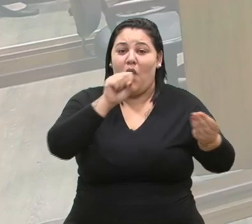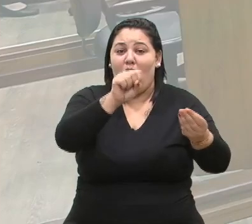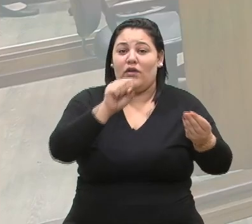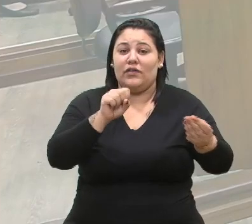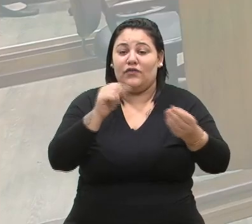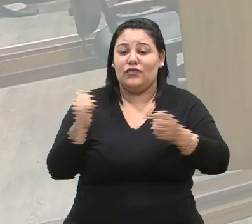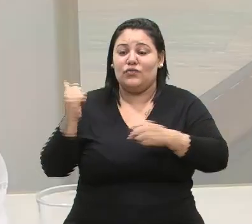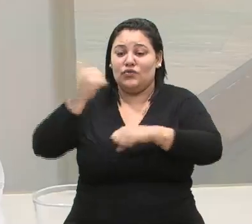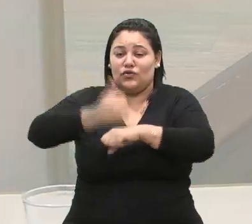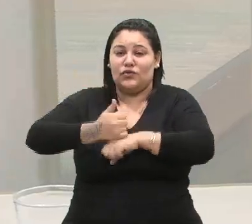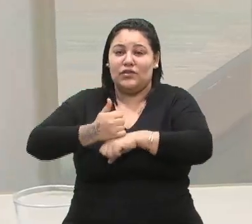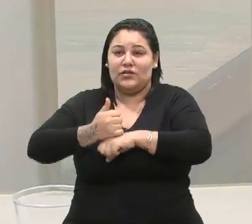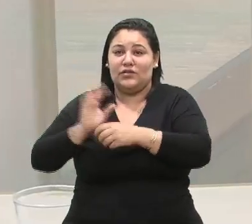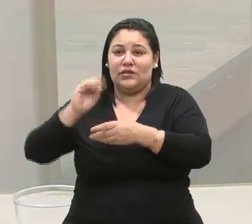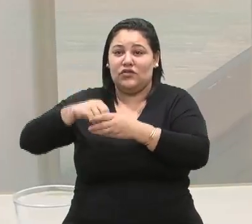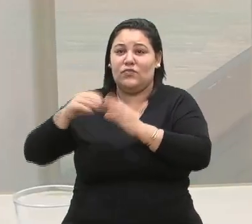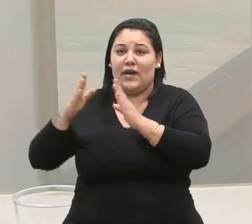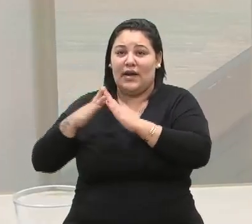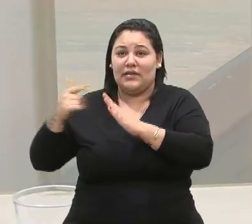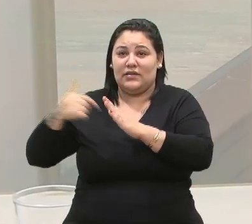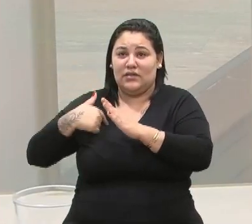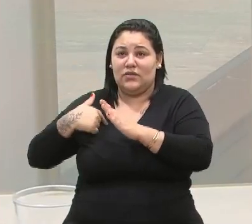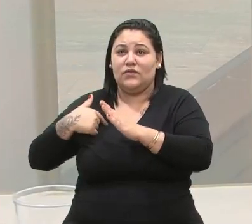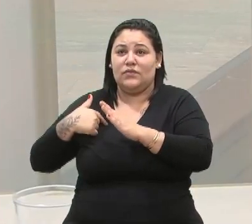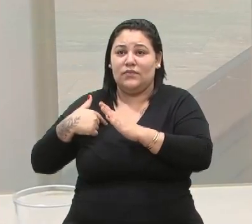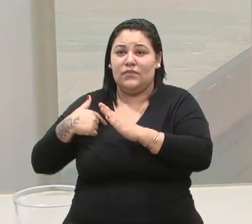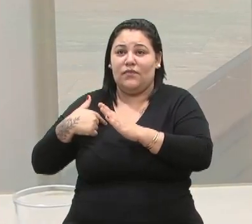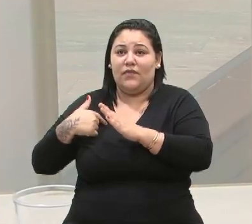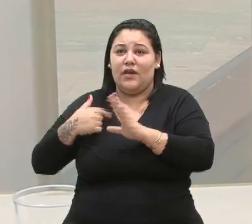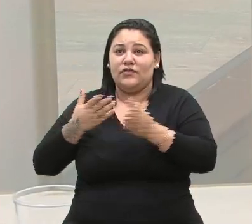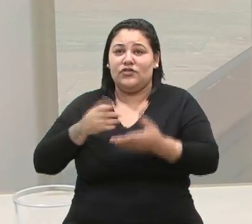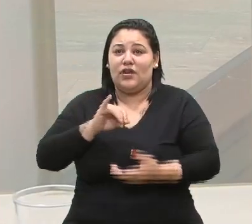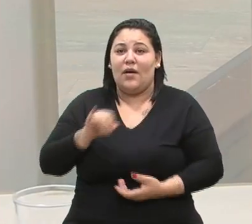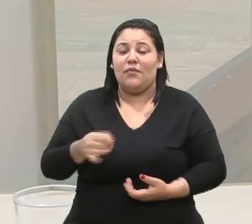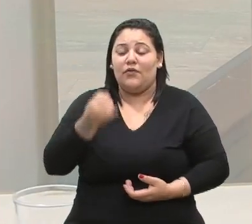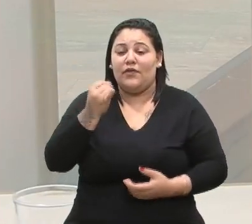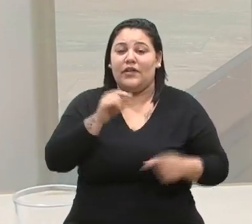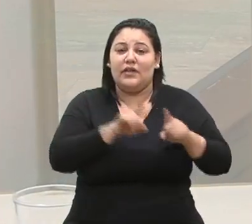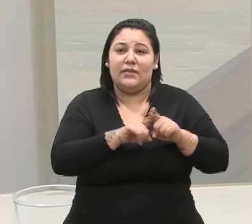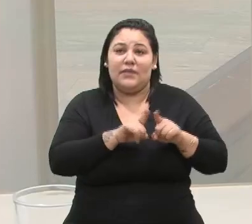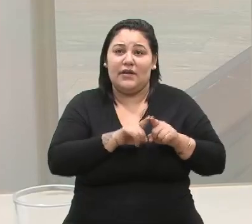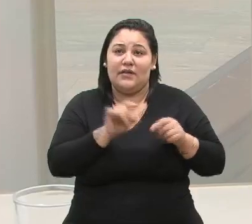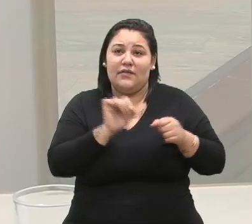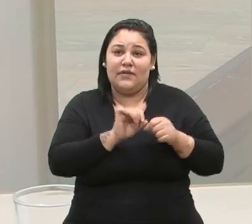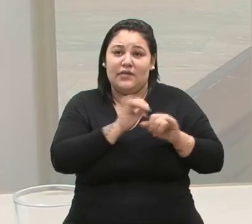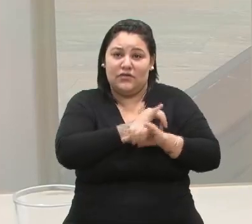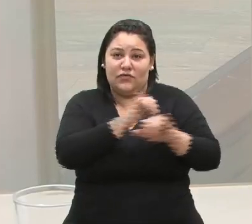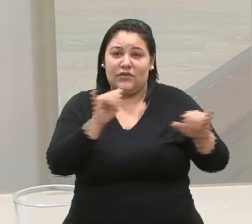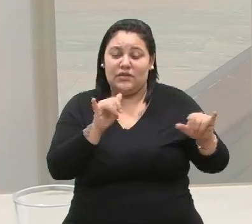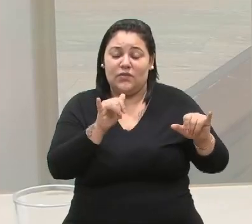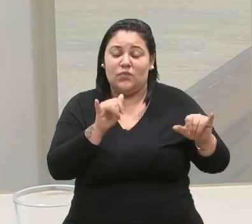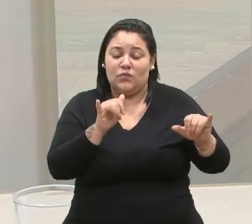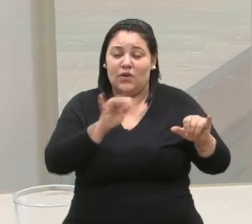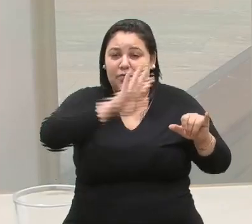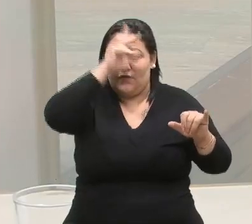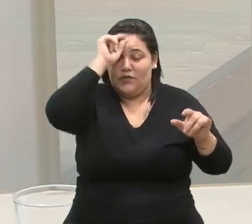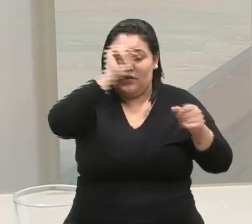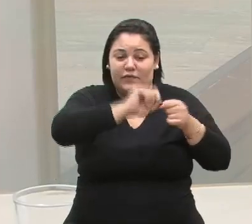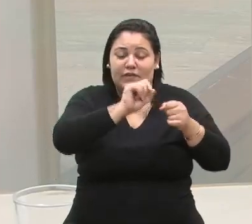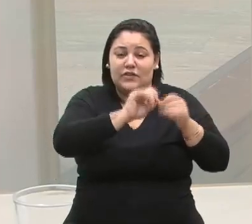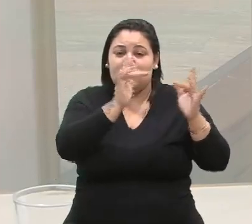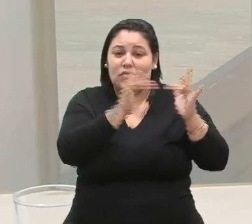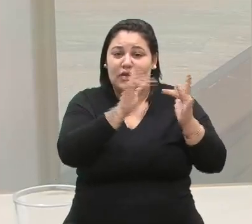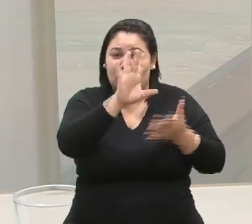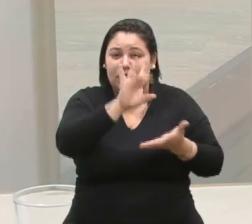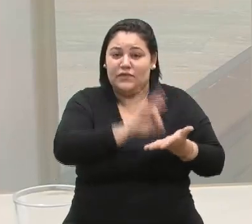lá na residência onde eu moro. E aí a gente já aproveita e faz essa divulgação. A Prefeitura lançou nos canais oficiais também